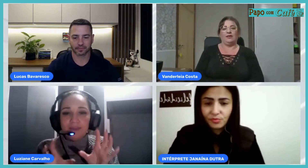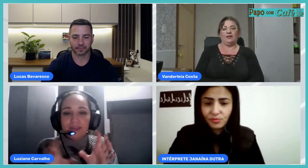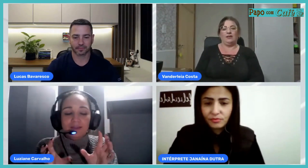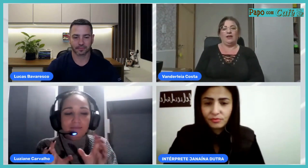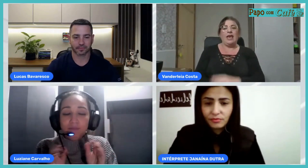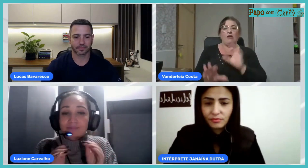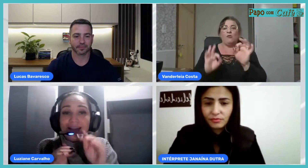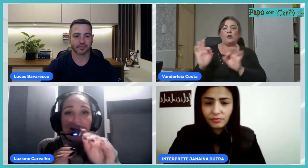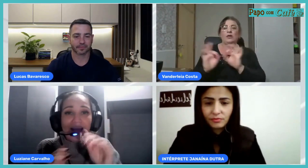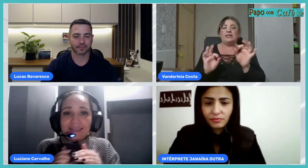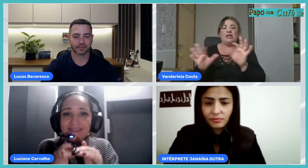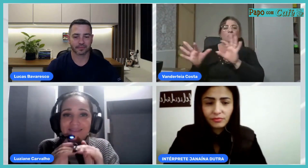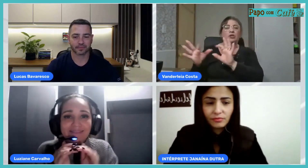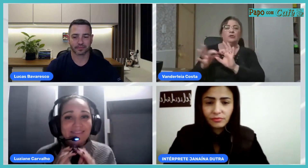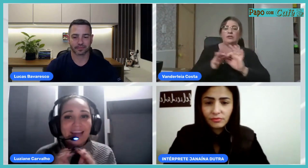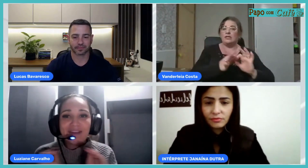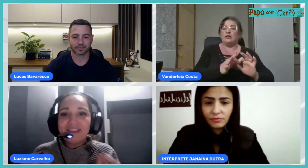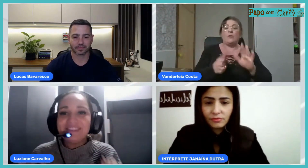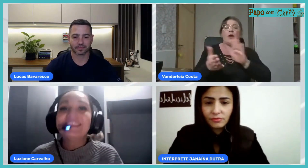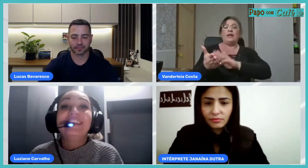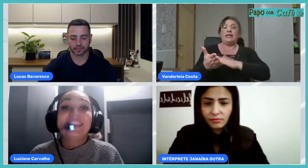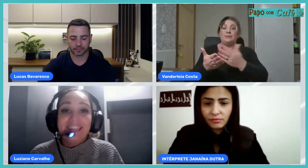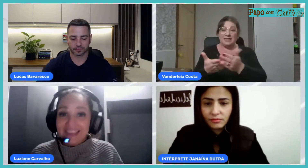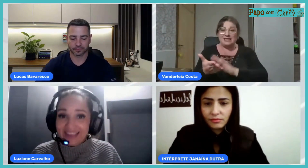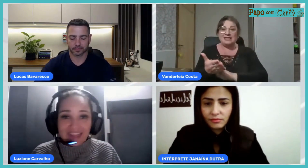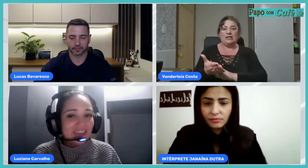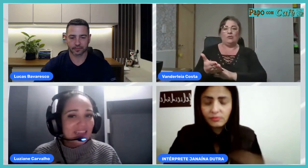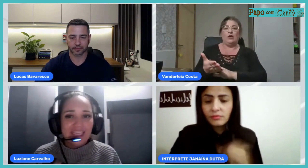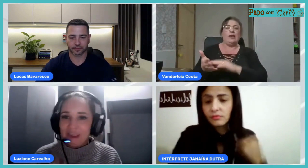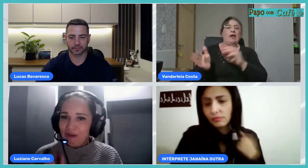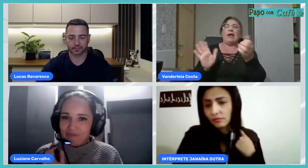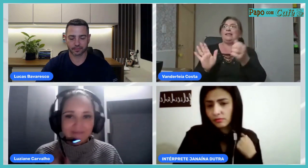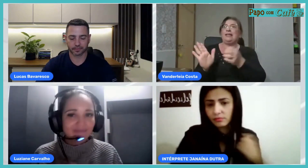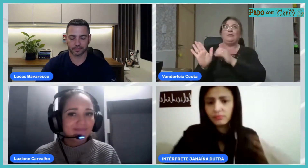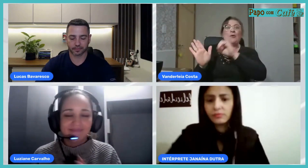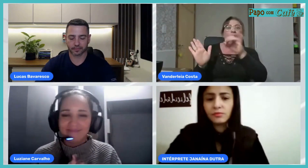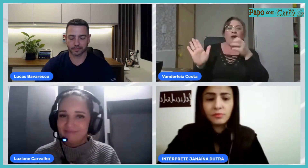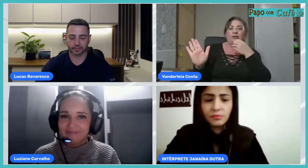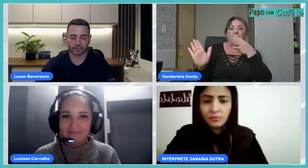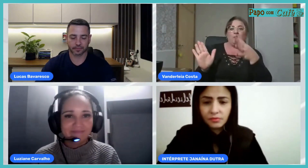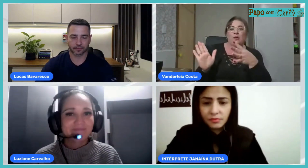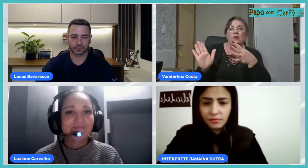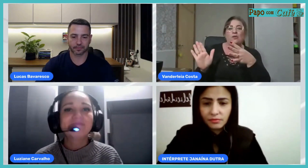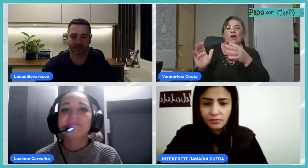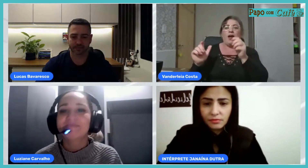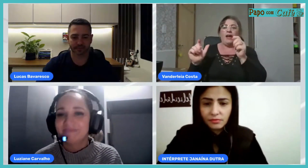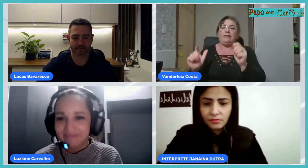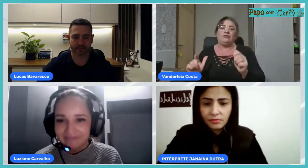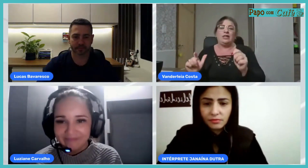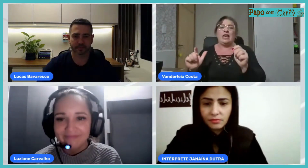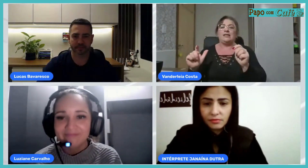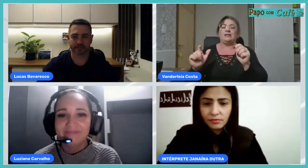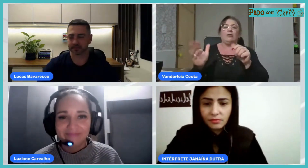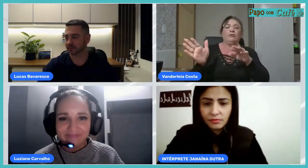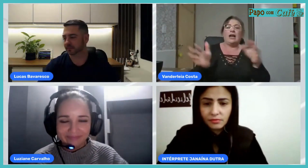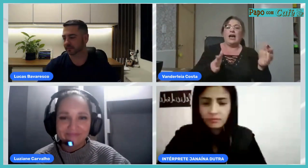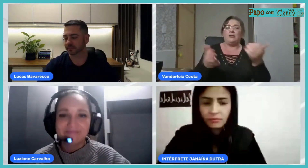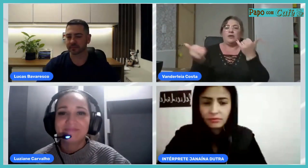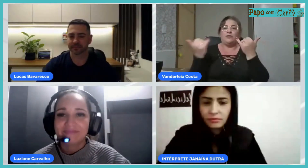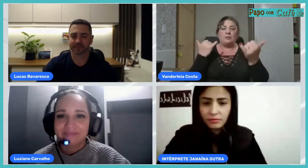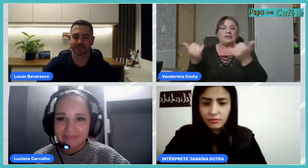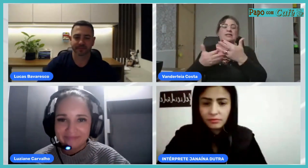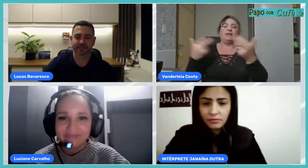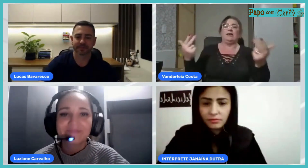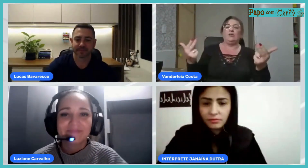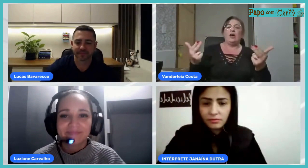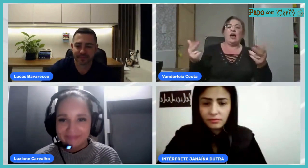assim. Não tem uma nada. Coisa não muito não é uma interpretação. Não. Exemplo, oi, tudo bom? Ah, conhece tal lugar,